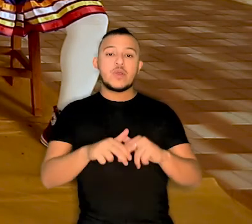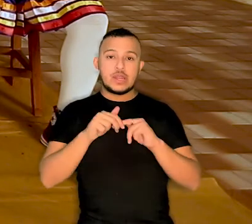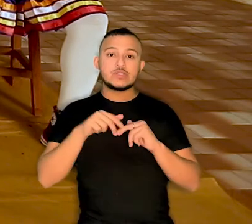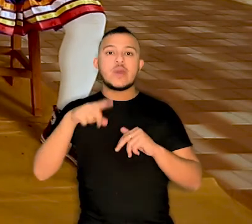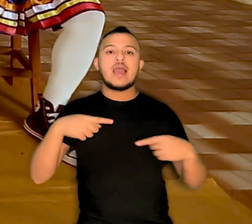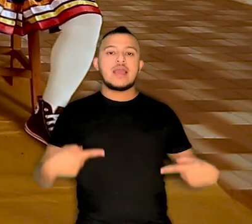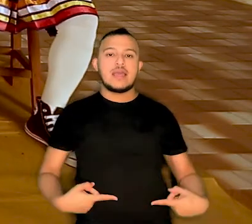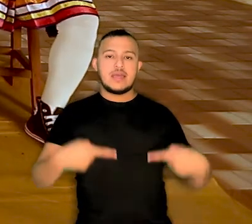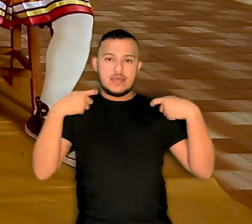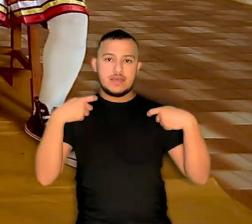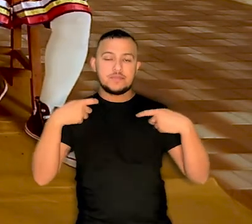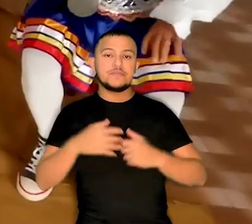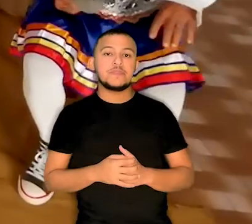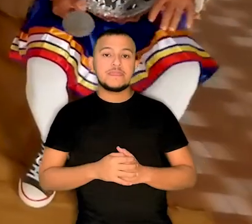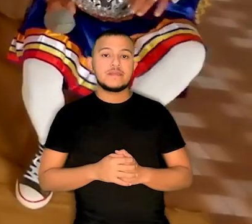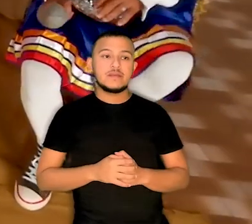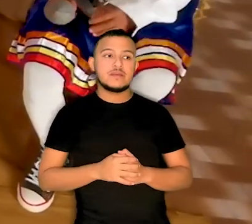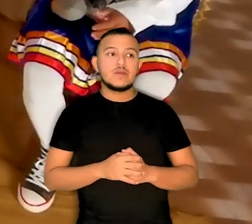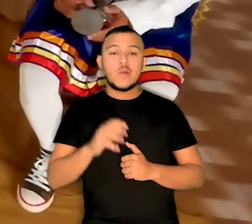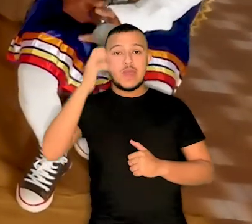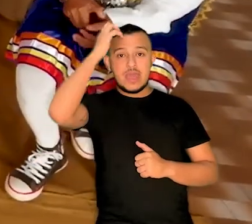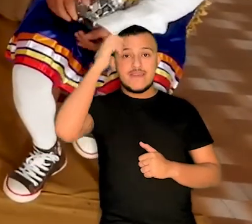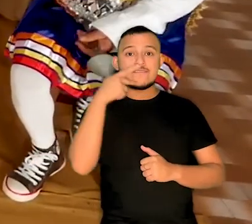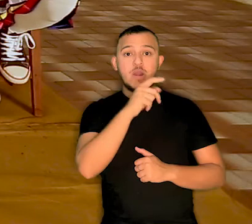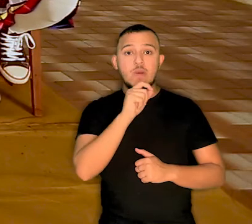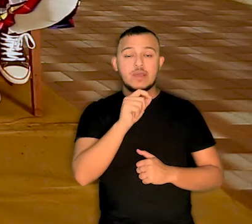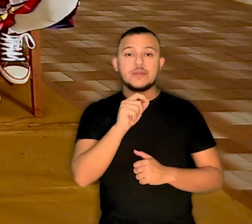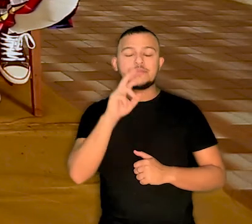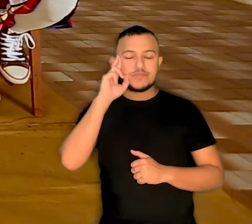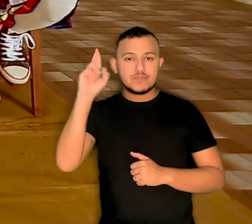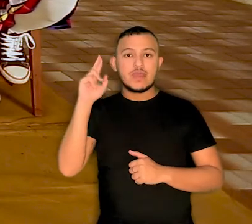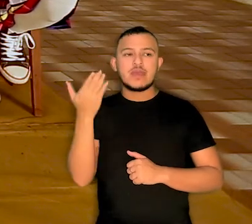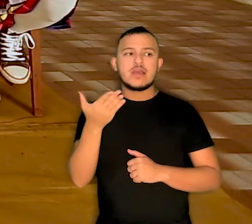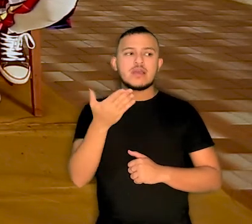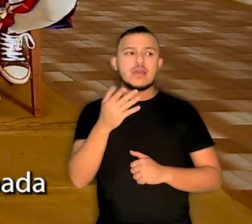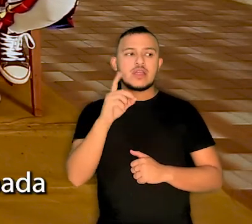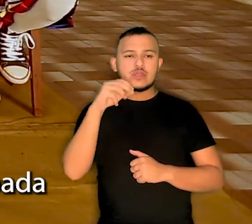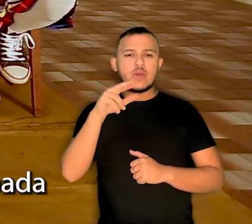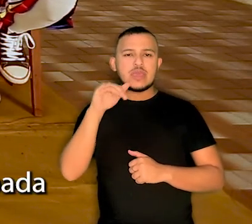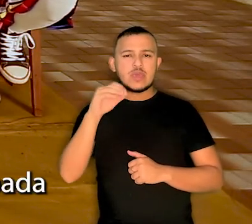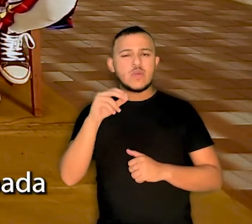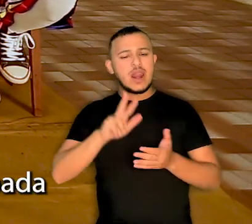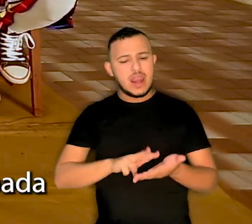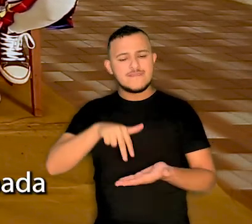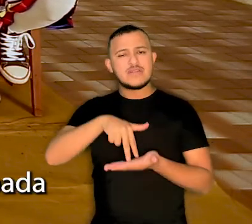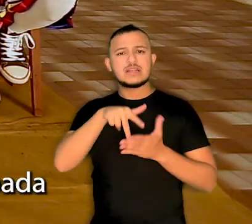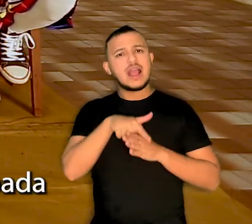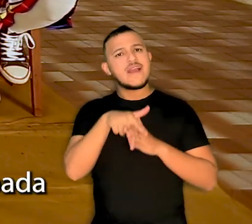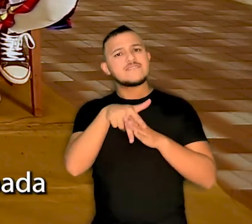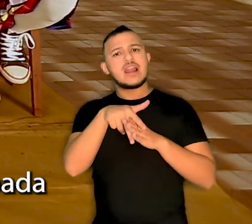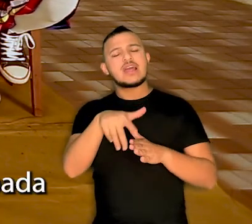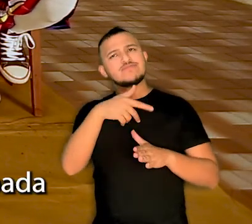foi a guerra. Aí o que é que o rei disse? O mestre falou: Dom Rico, levanta-te, cavaleiro,